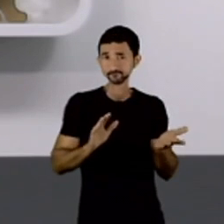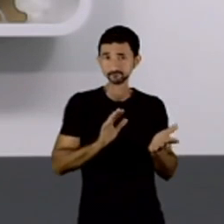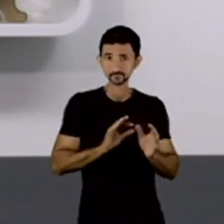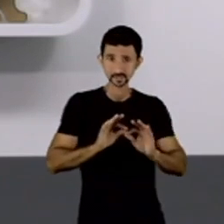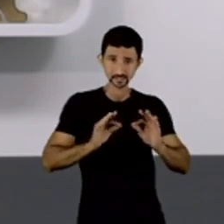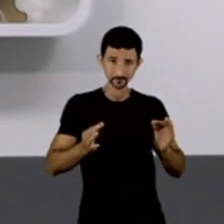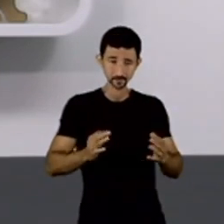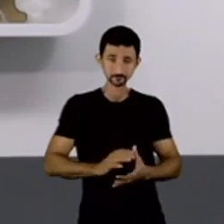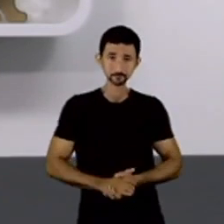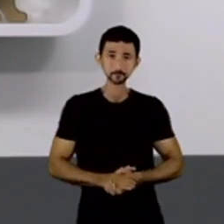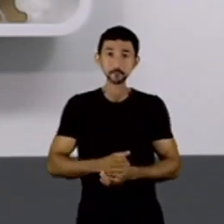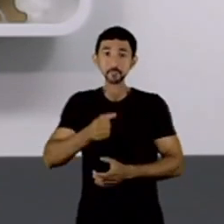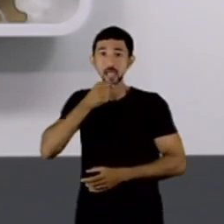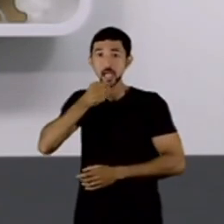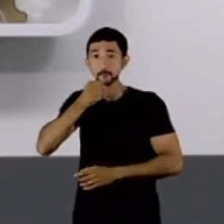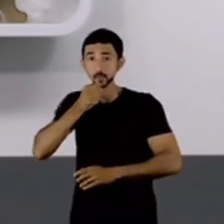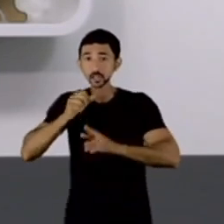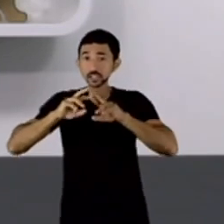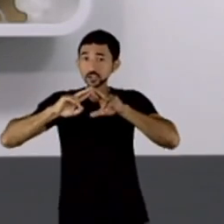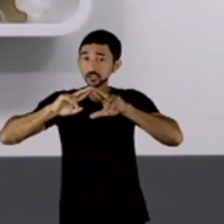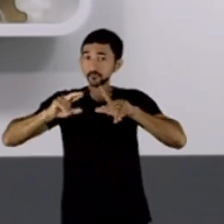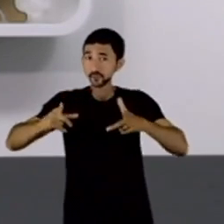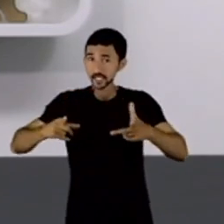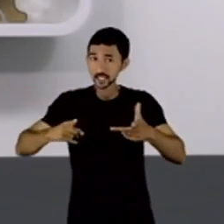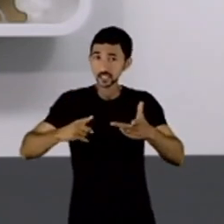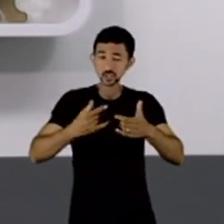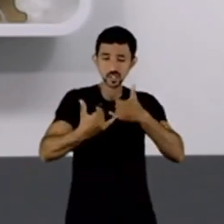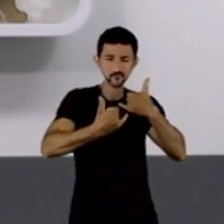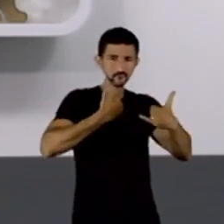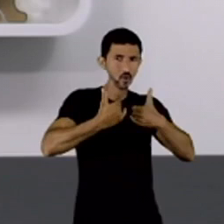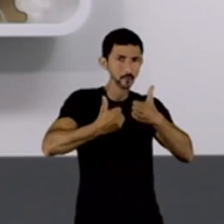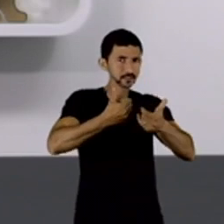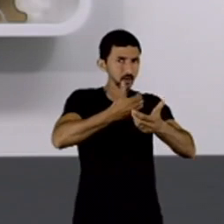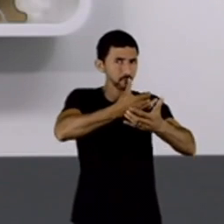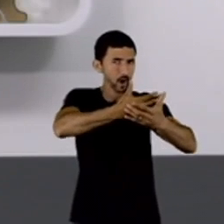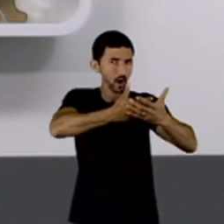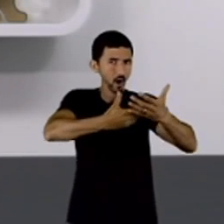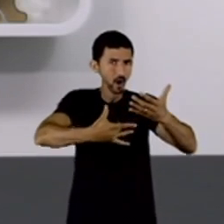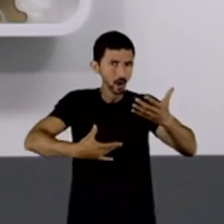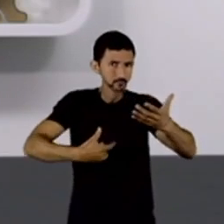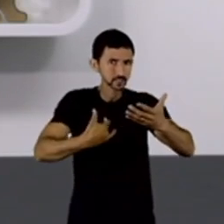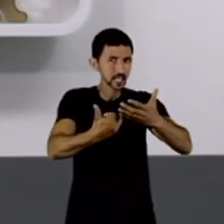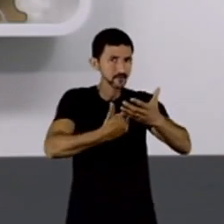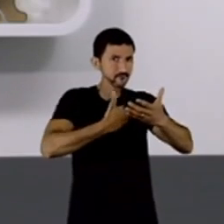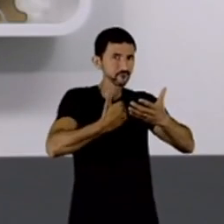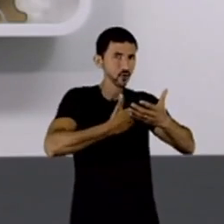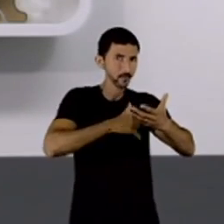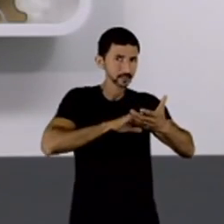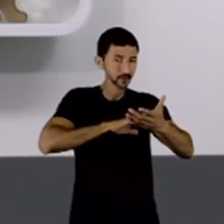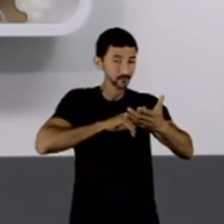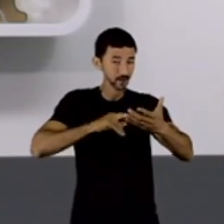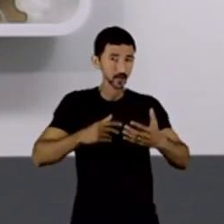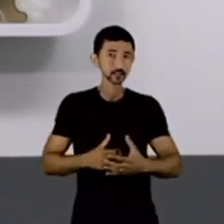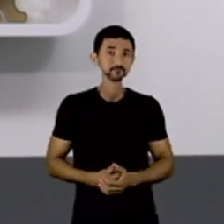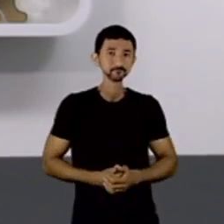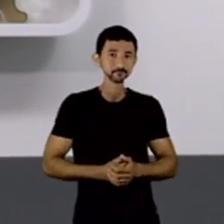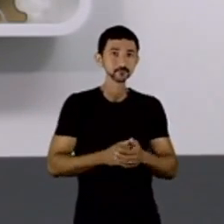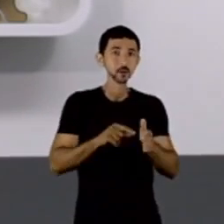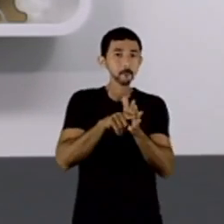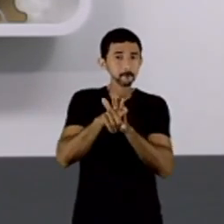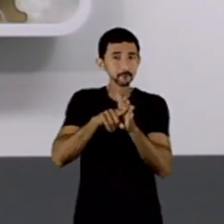ocorreu. Já a reportagem não, ela te dá muitas informações baseadas, como eu te falei há pouco, em